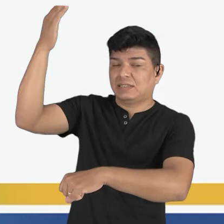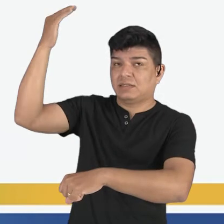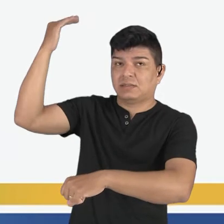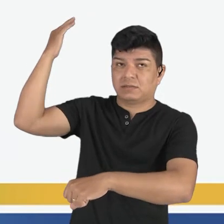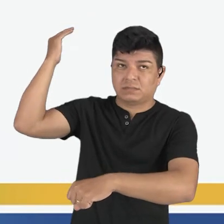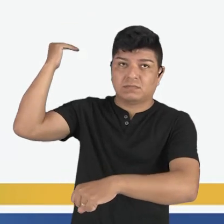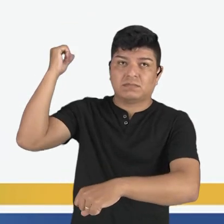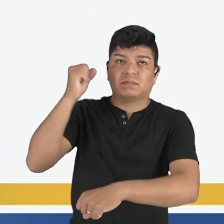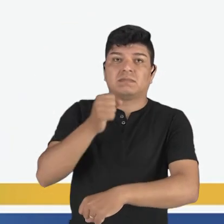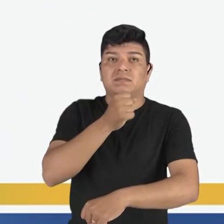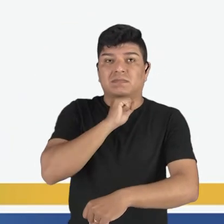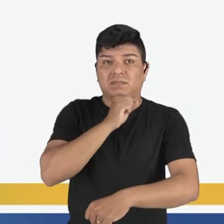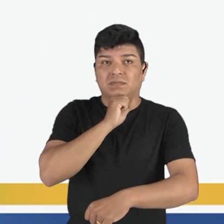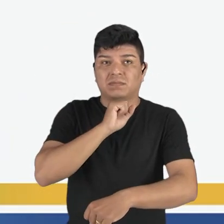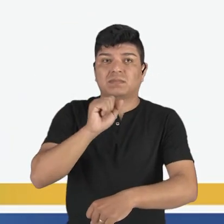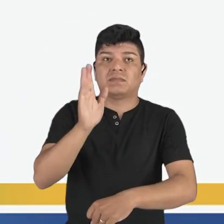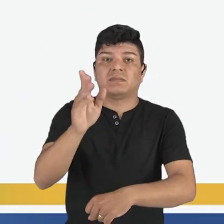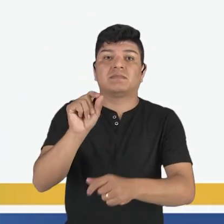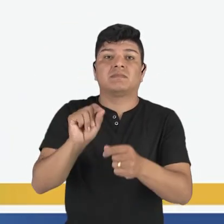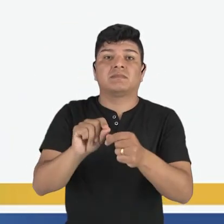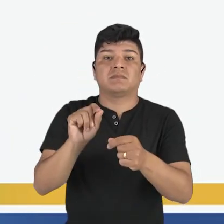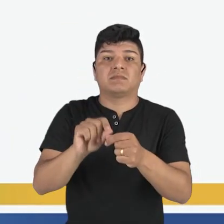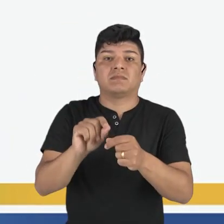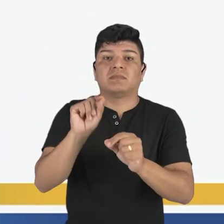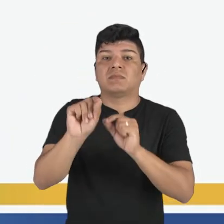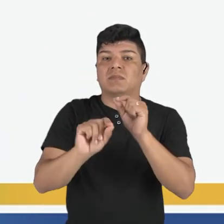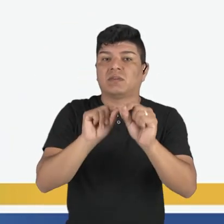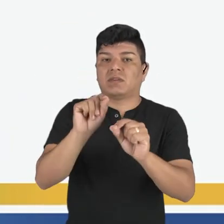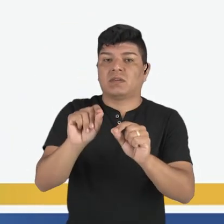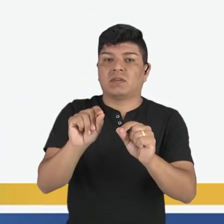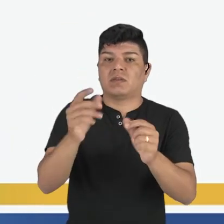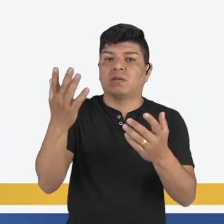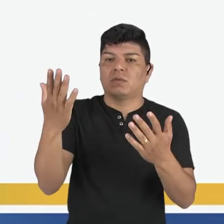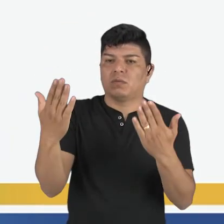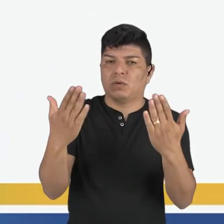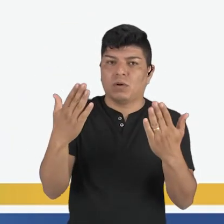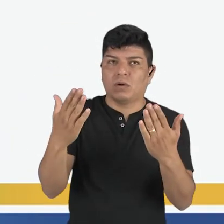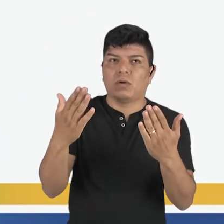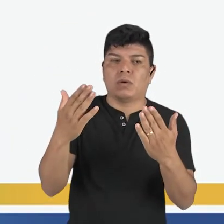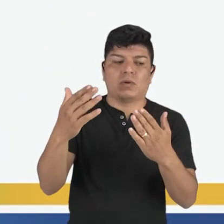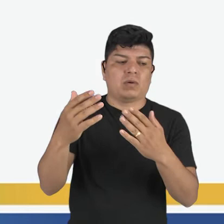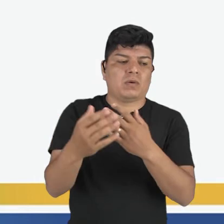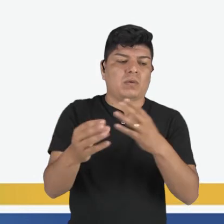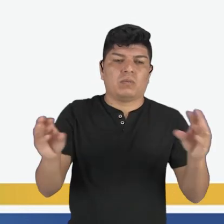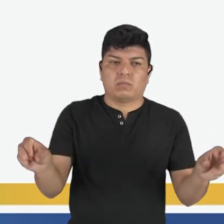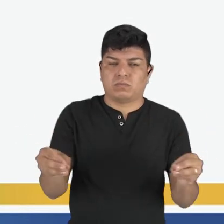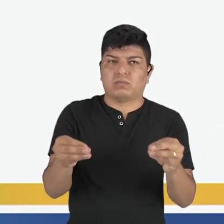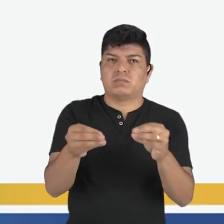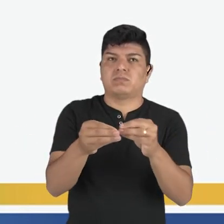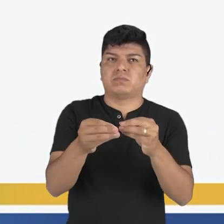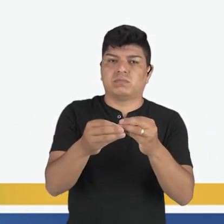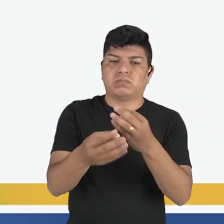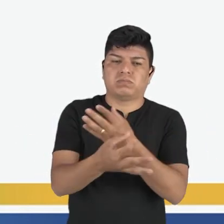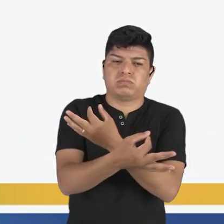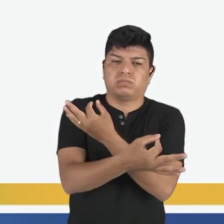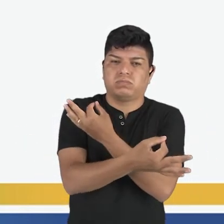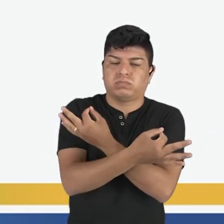Pérsia, ele resolveu fazer uma síntese entre hinduísmo, budismo,